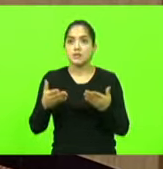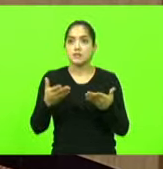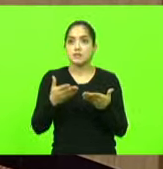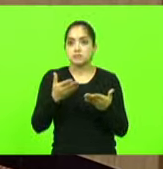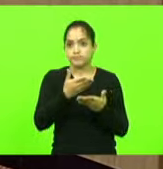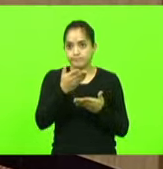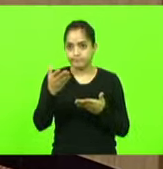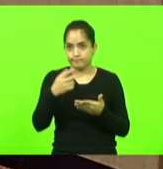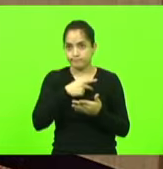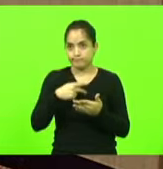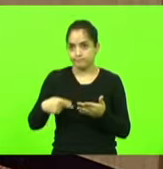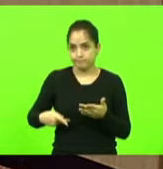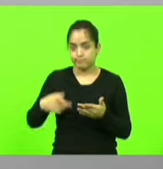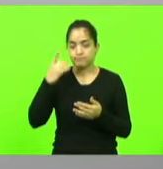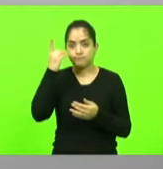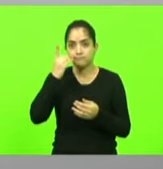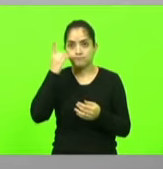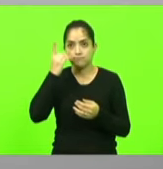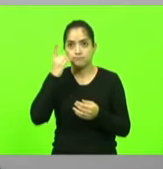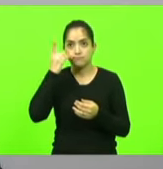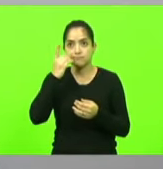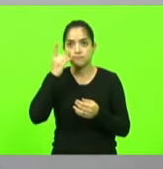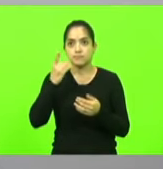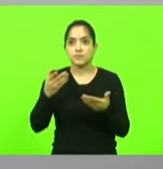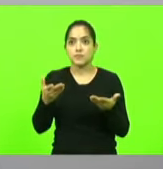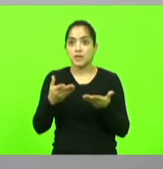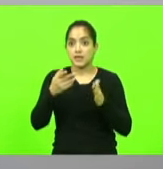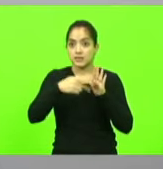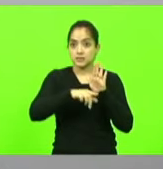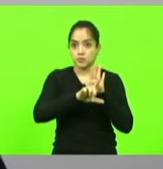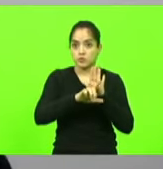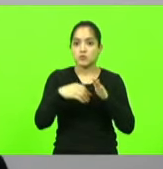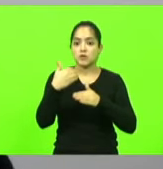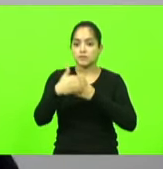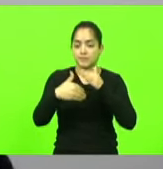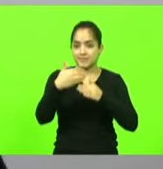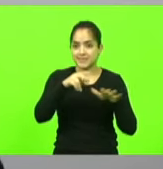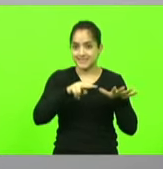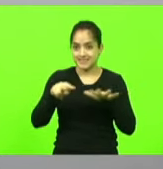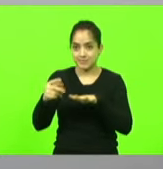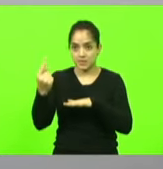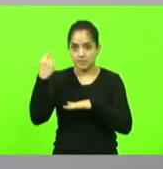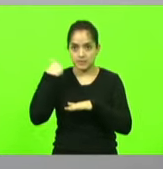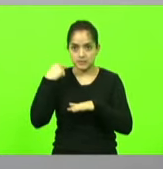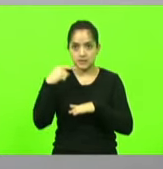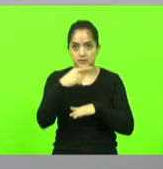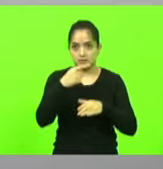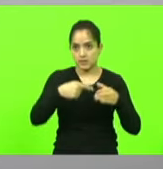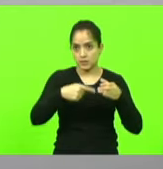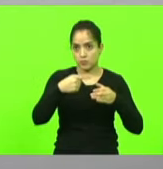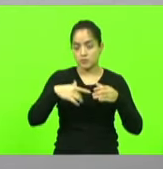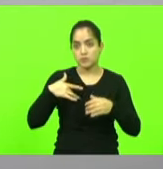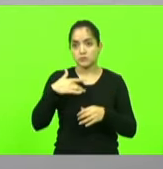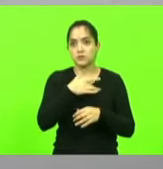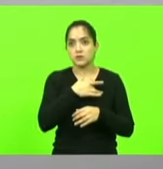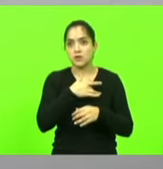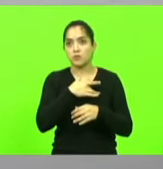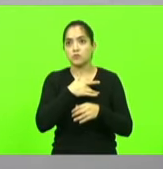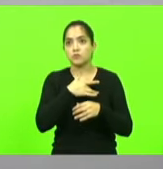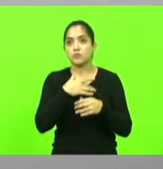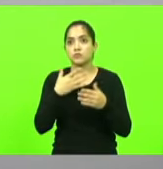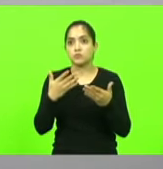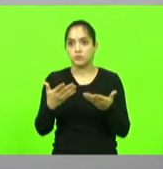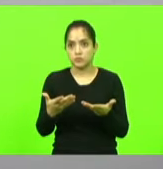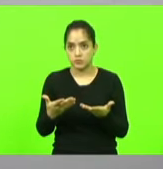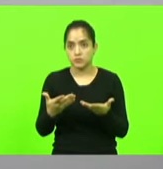deputados, senhoras deputadas, esse projeto tramitou na semana passada na Comissão de Saúde, onde avoquei